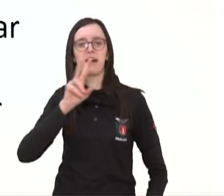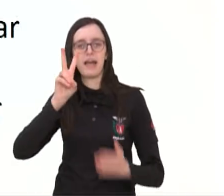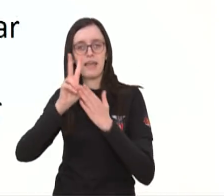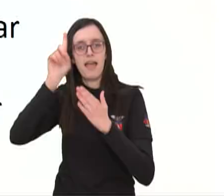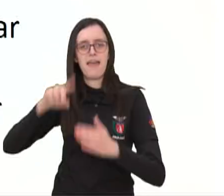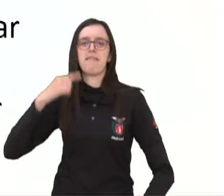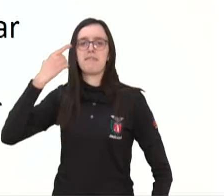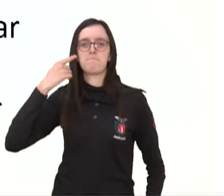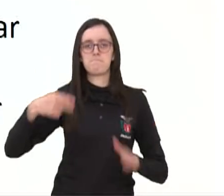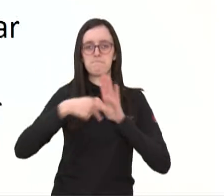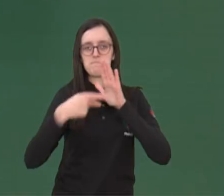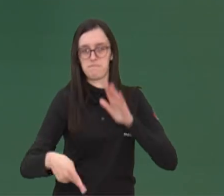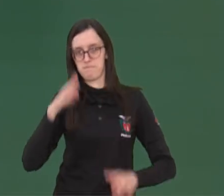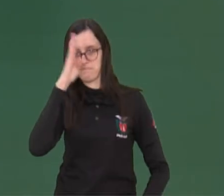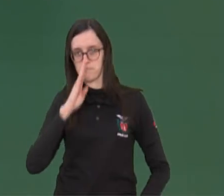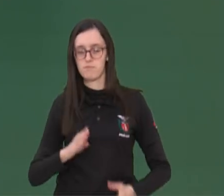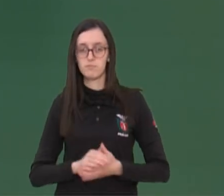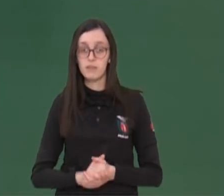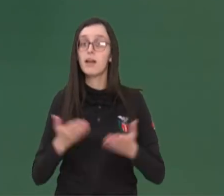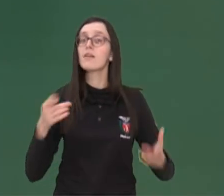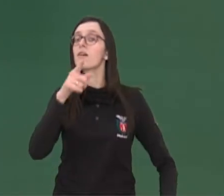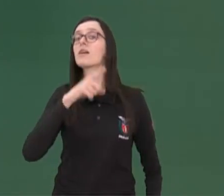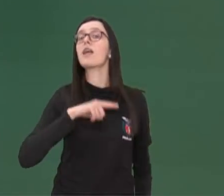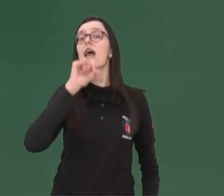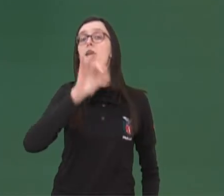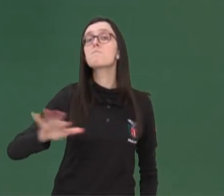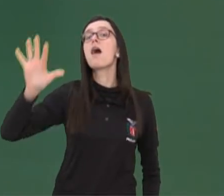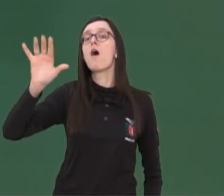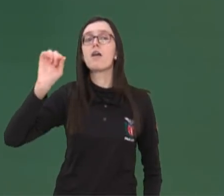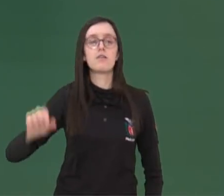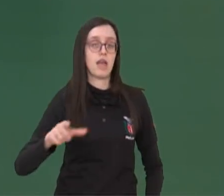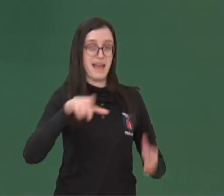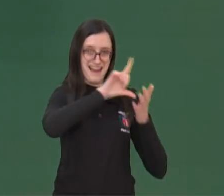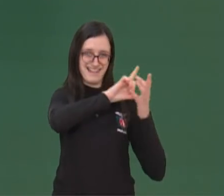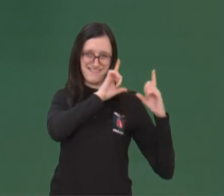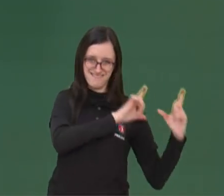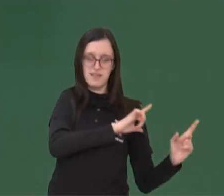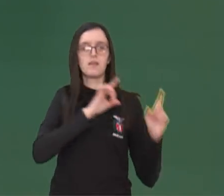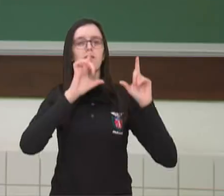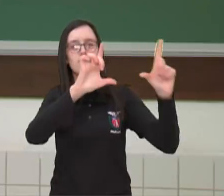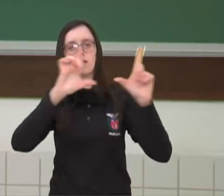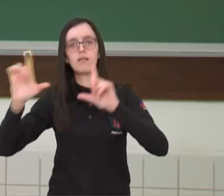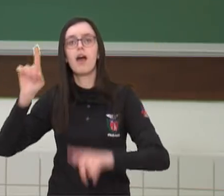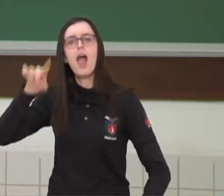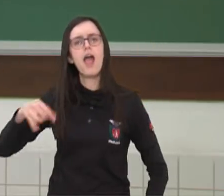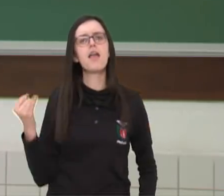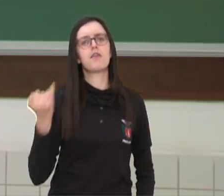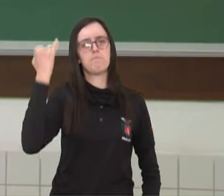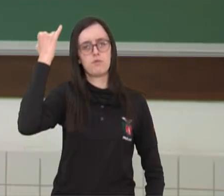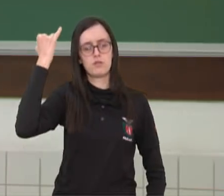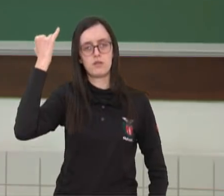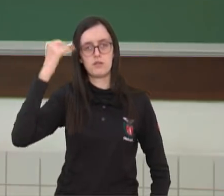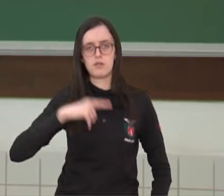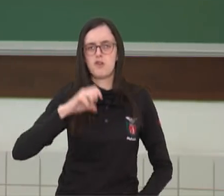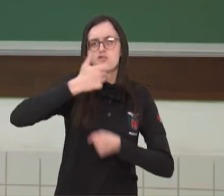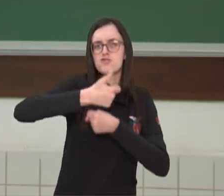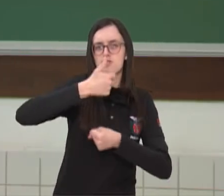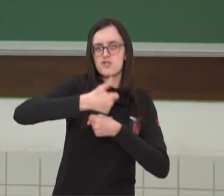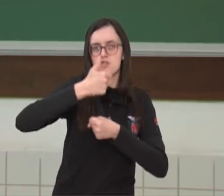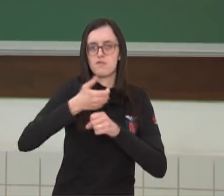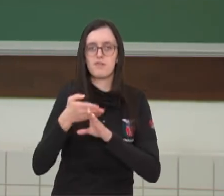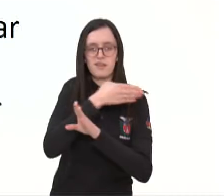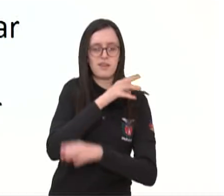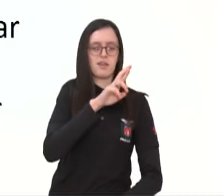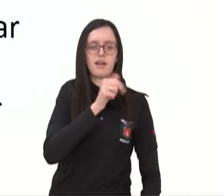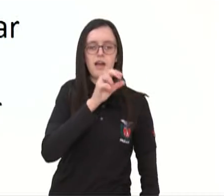ser deputada no Brasil. Então você tem imagem de três figuras indígenas importantes, o cacique Raoni na tela